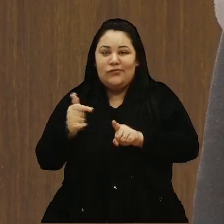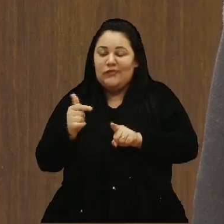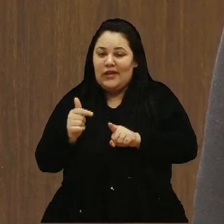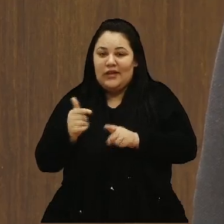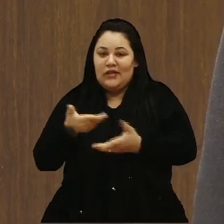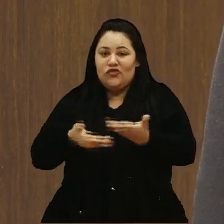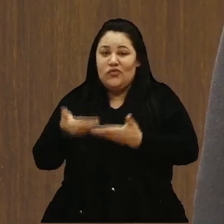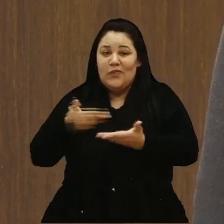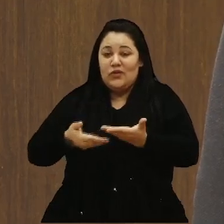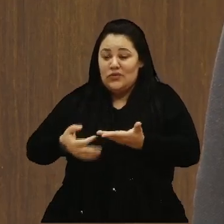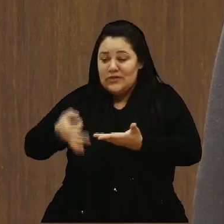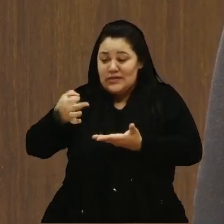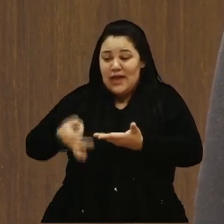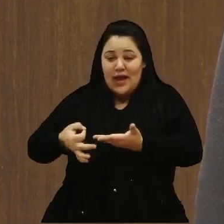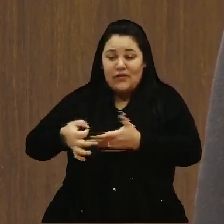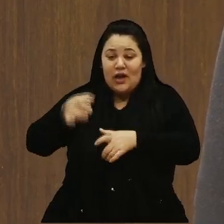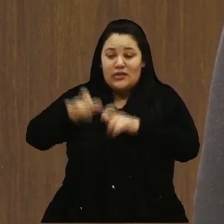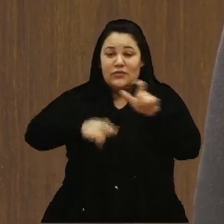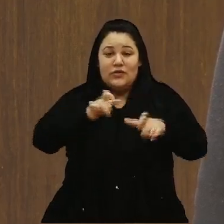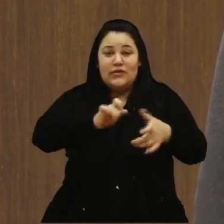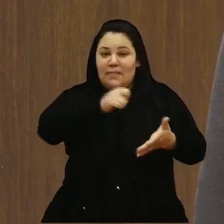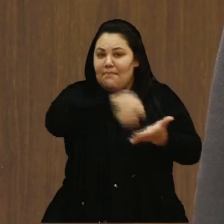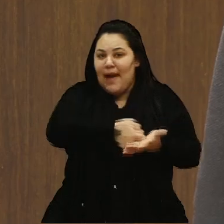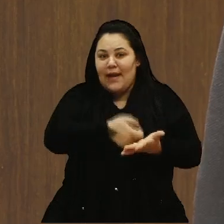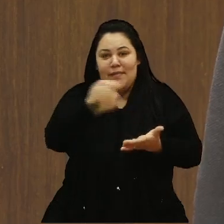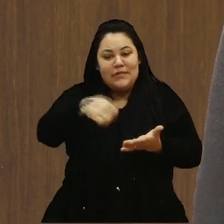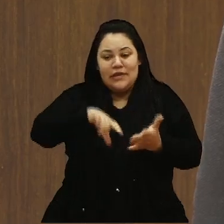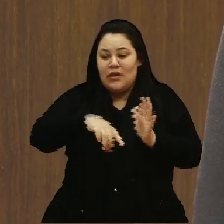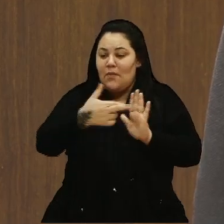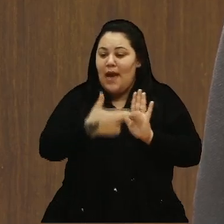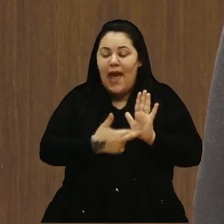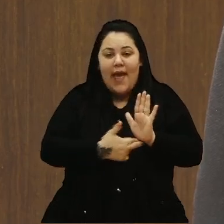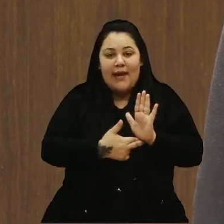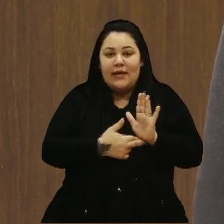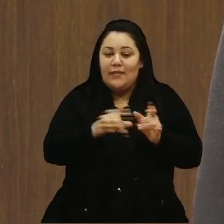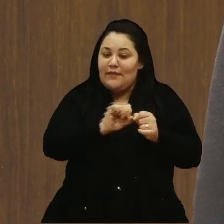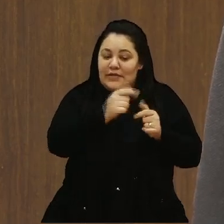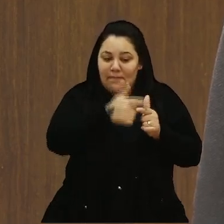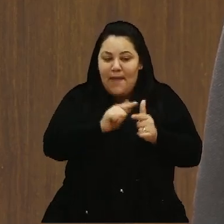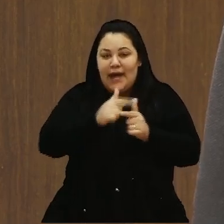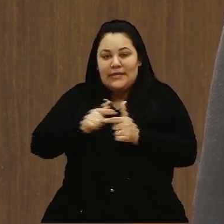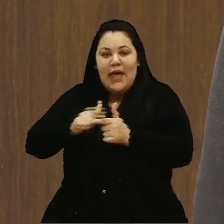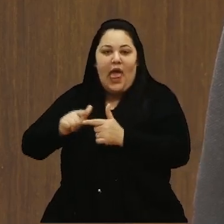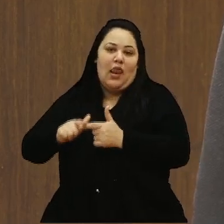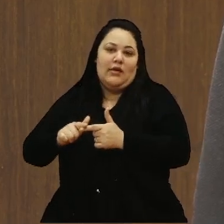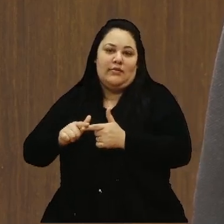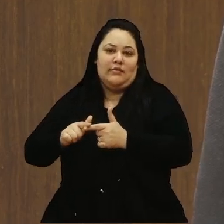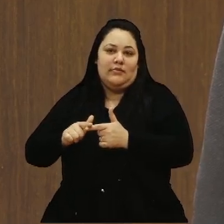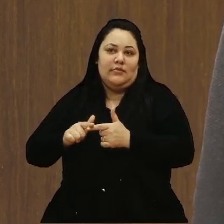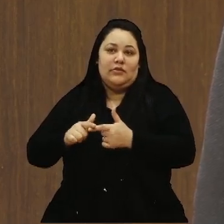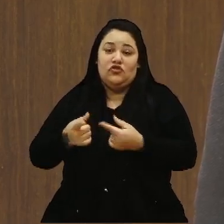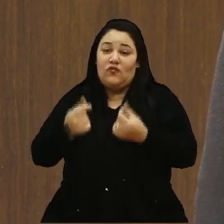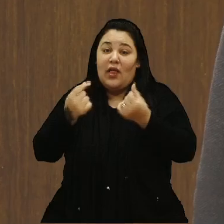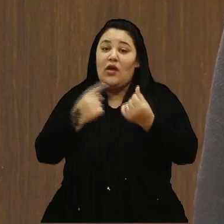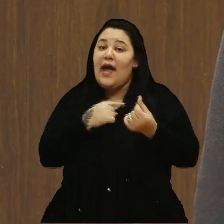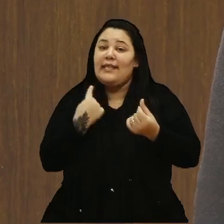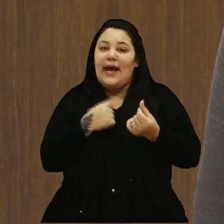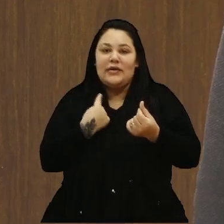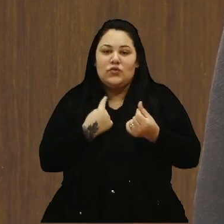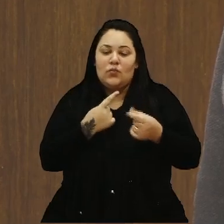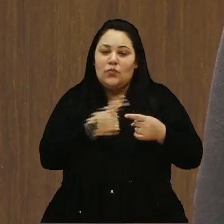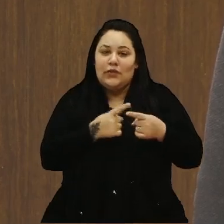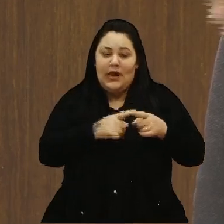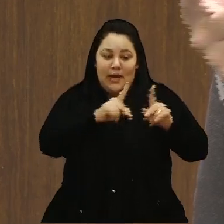a quem tanto paga. Tem que ter um regramento específico para parcelamento de valores em atraso, porque se o